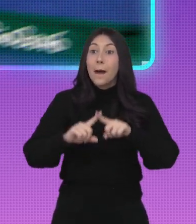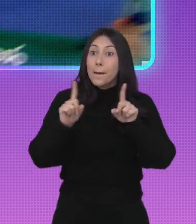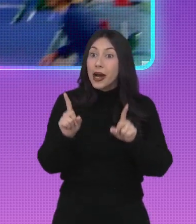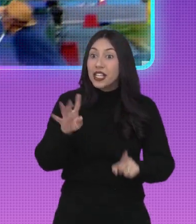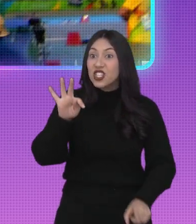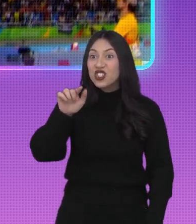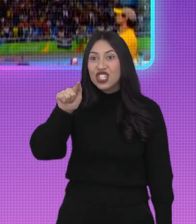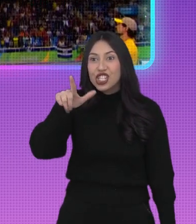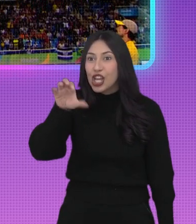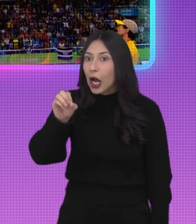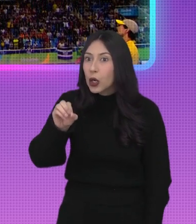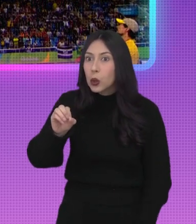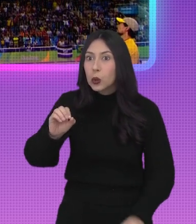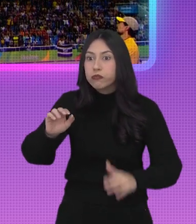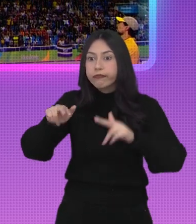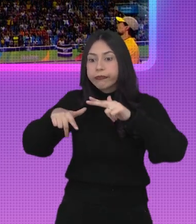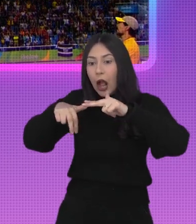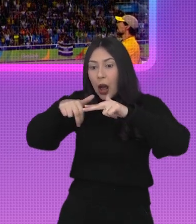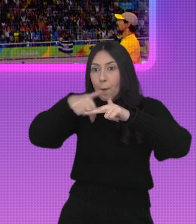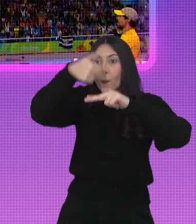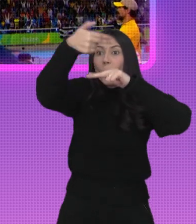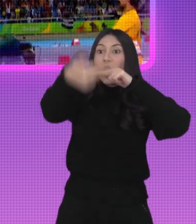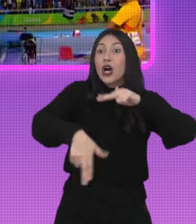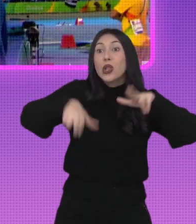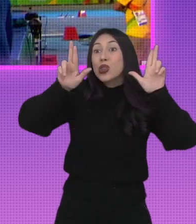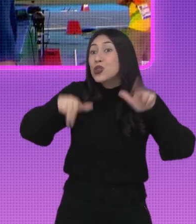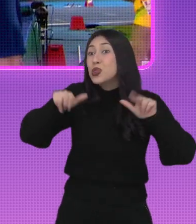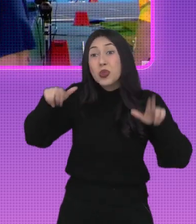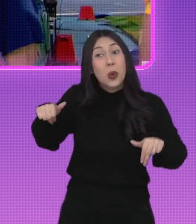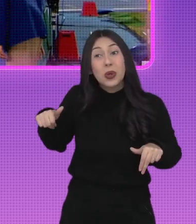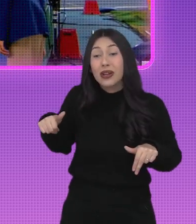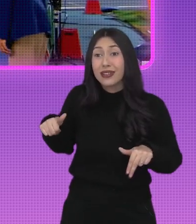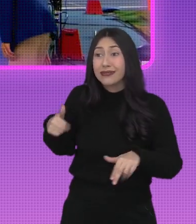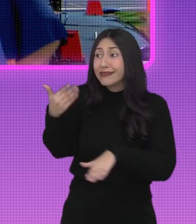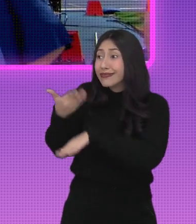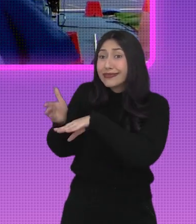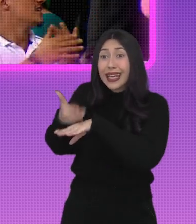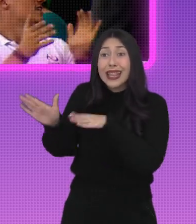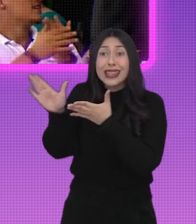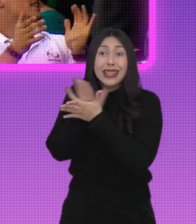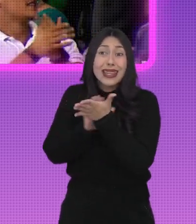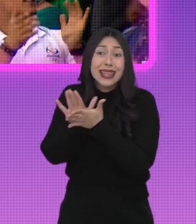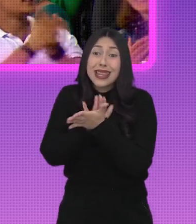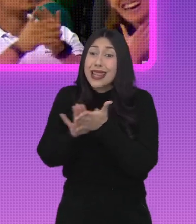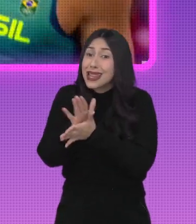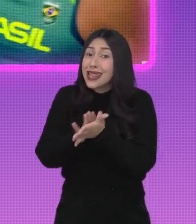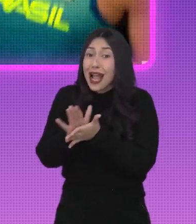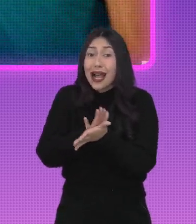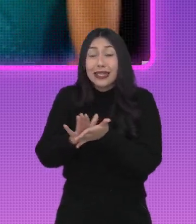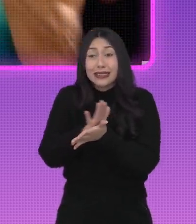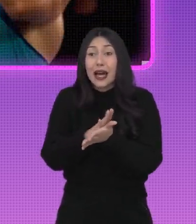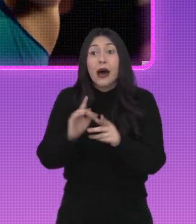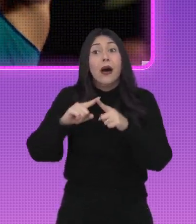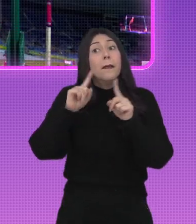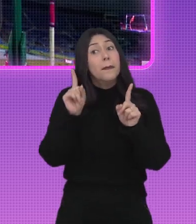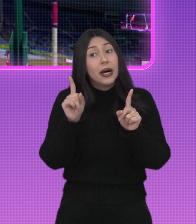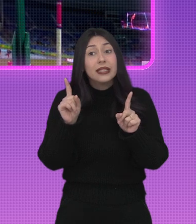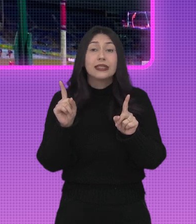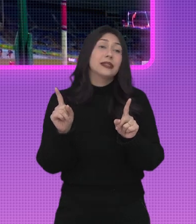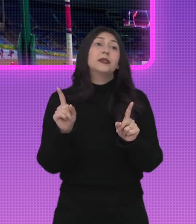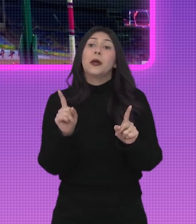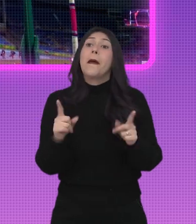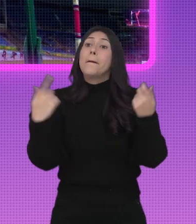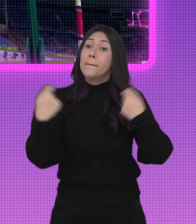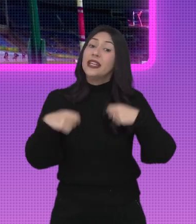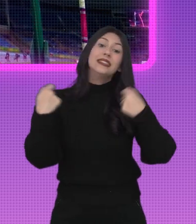tinha saltado aquela altura, nem em treino. E colocou acima do... Ele tinha a missão de